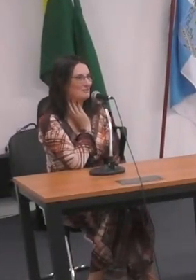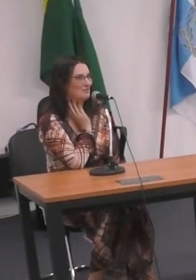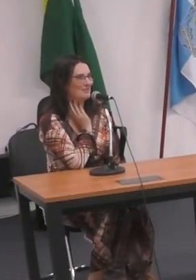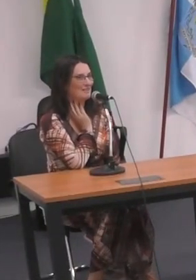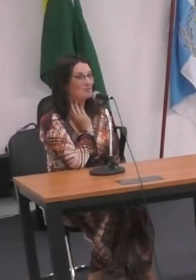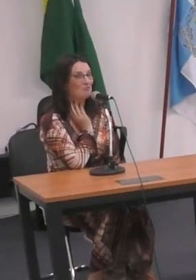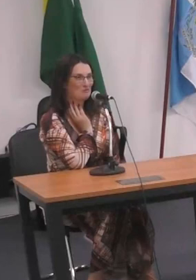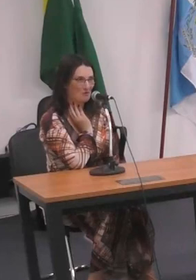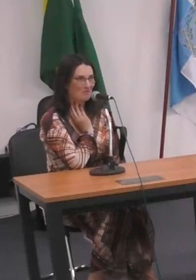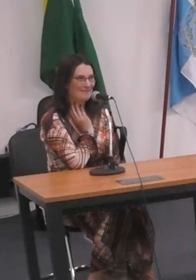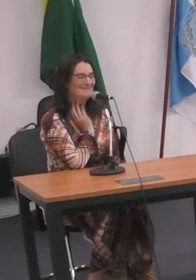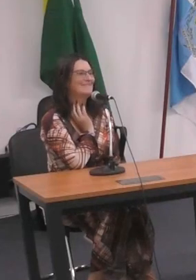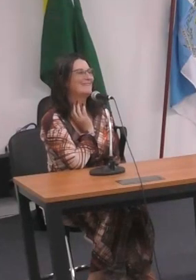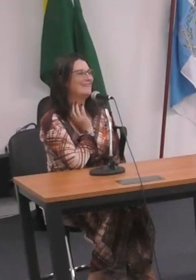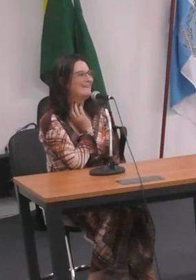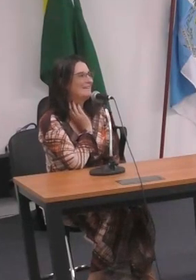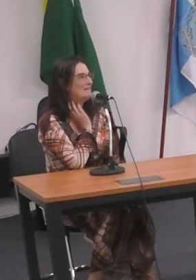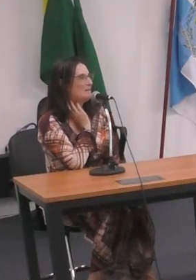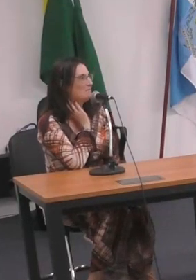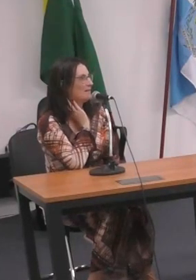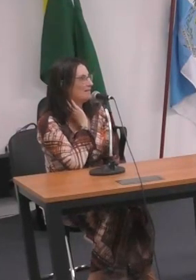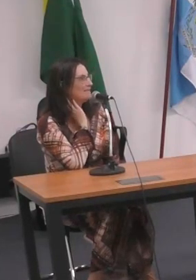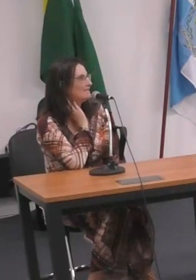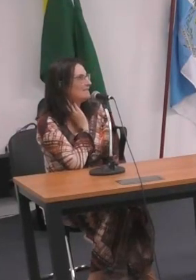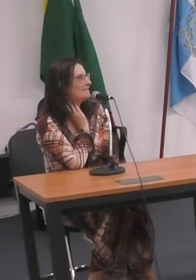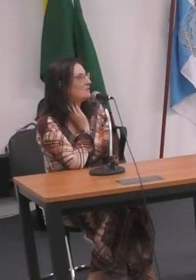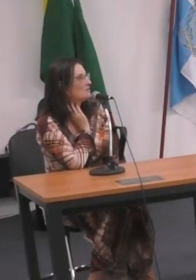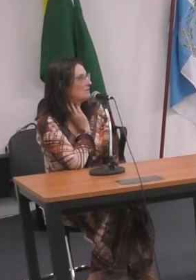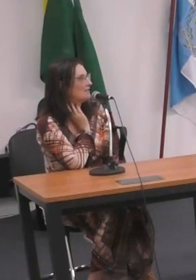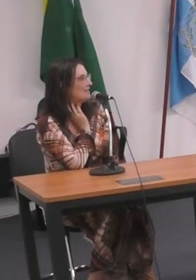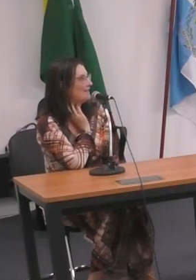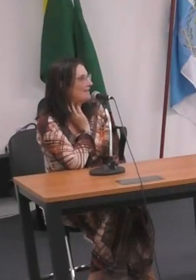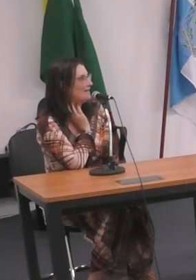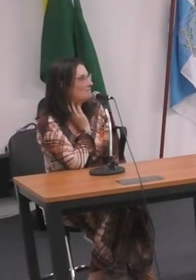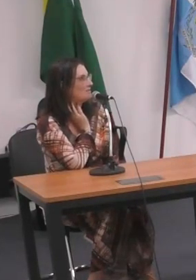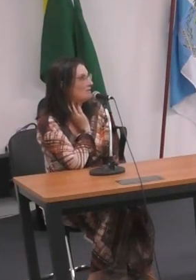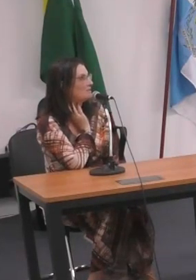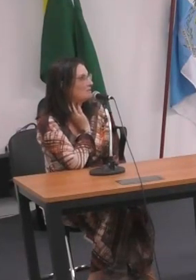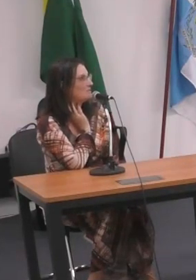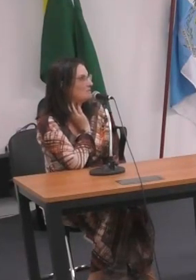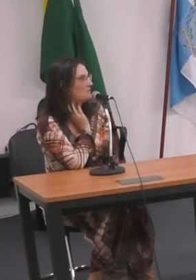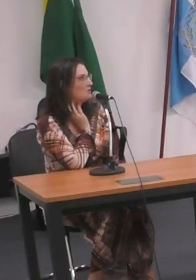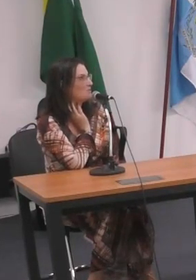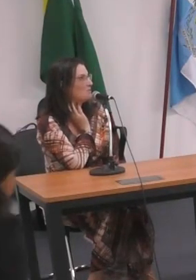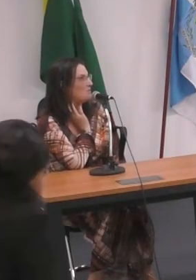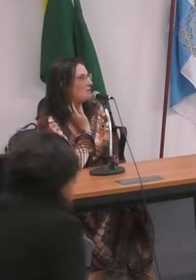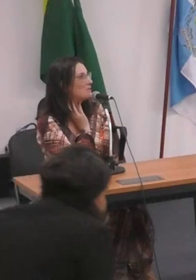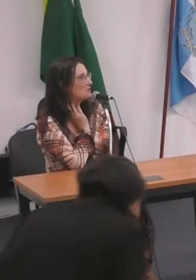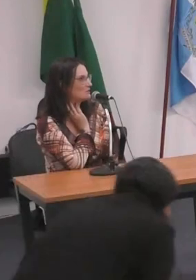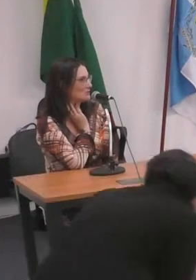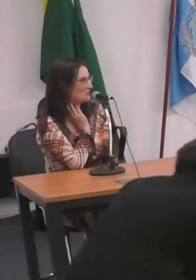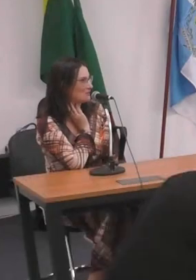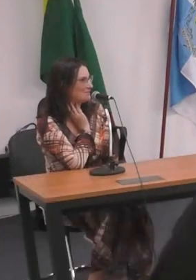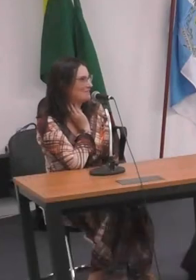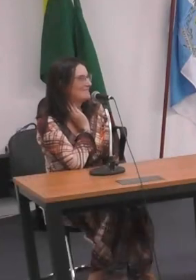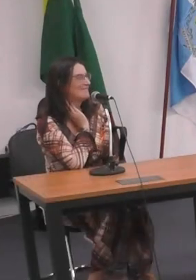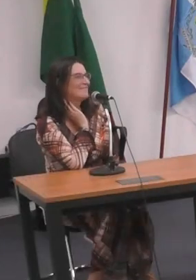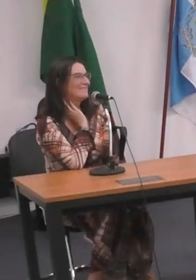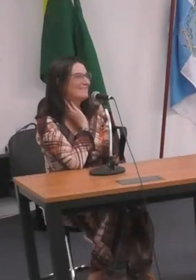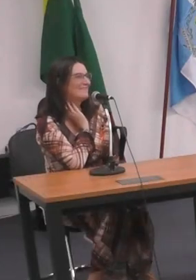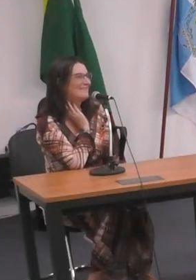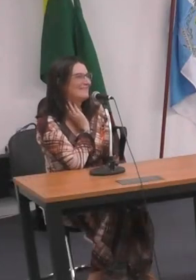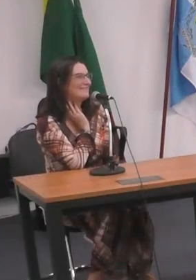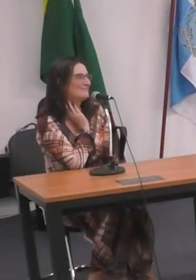realmente a gente já está com fome né mas em nome primeiro em nome meu e do Antônio